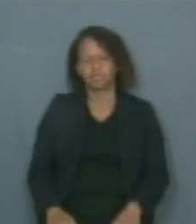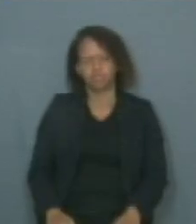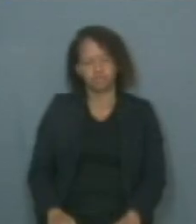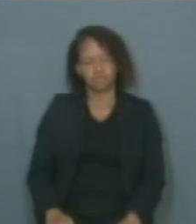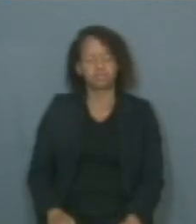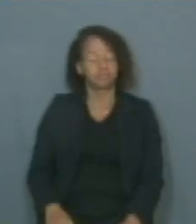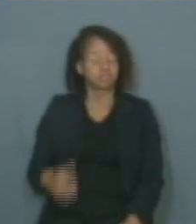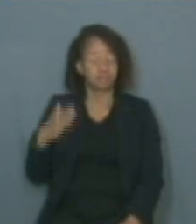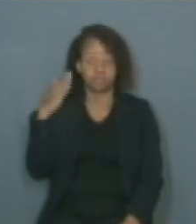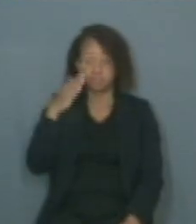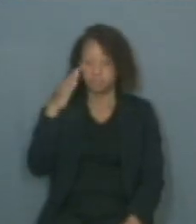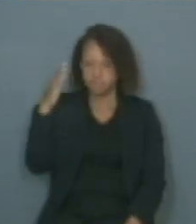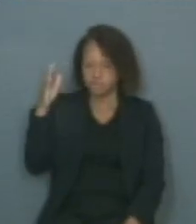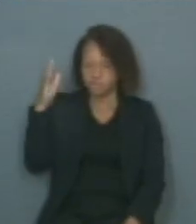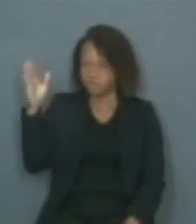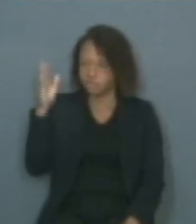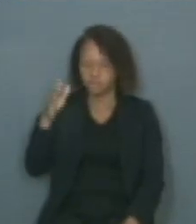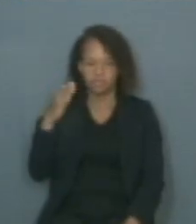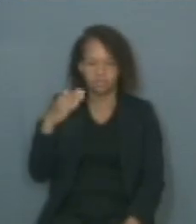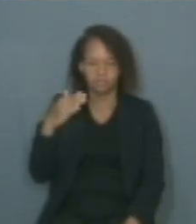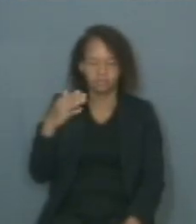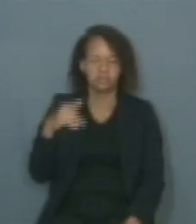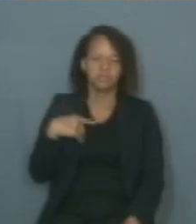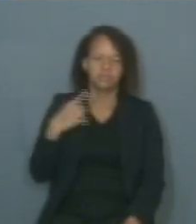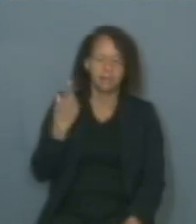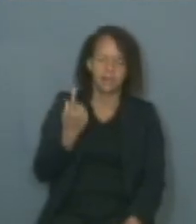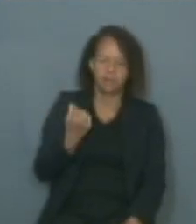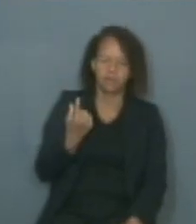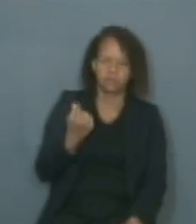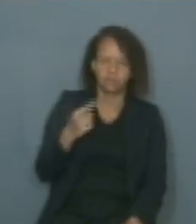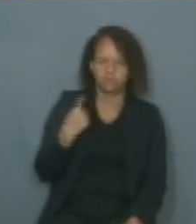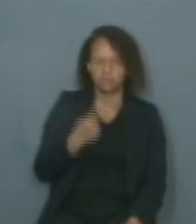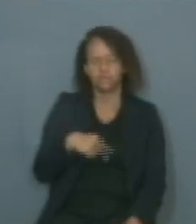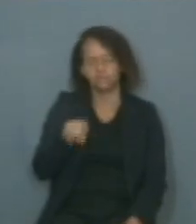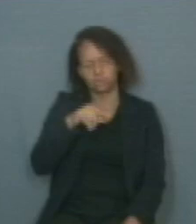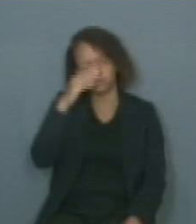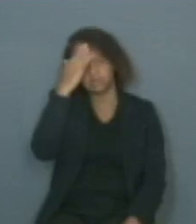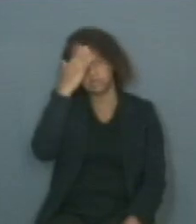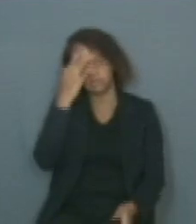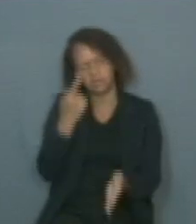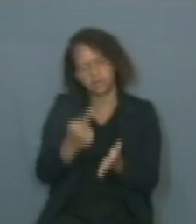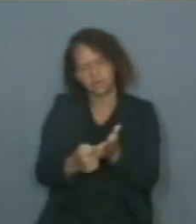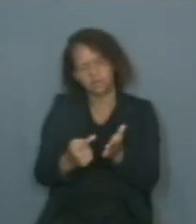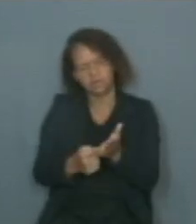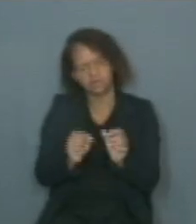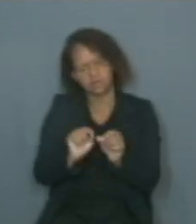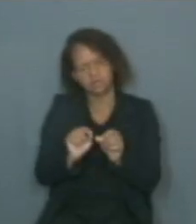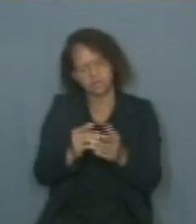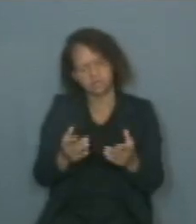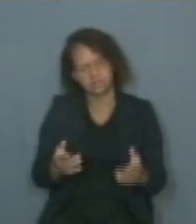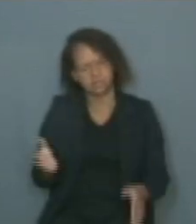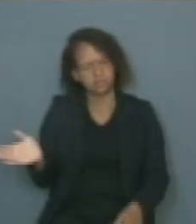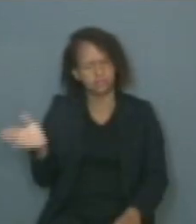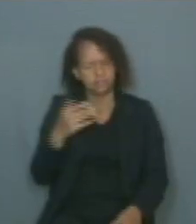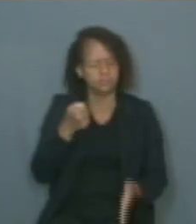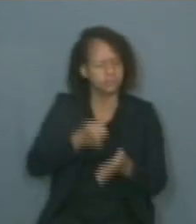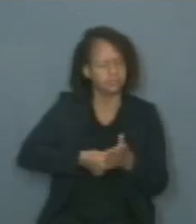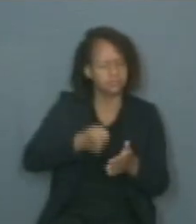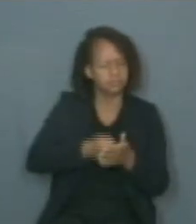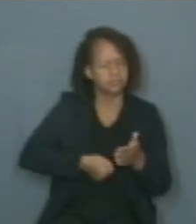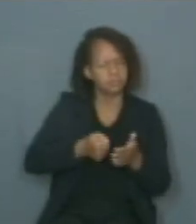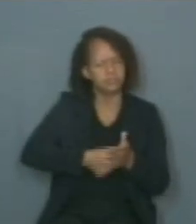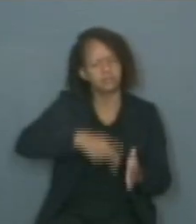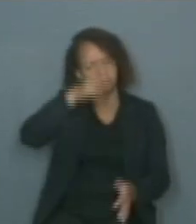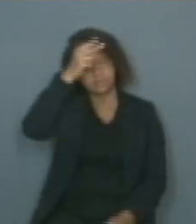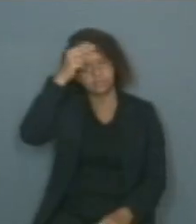todos os depósitos da Prefeitura e destinar? Afinal, é o nosso dinheiro. Eu acho que todo mundo aqui vai concordar em fazer isso daí. Bora pressionar a Prefeitura de